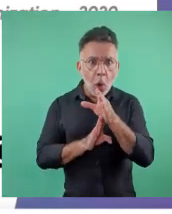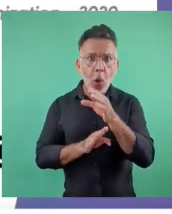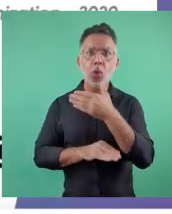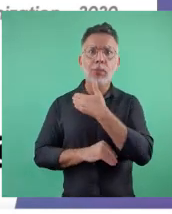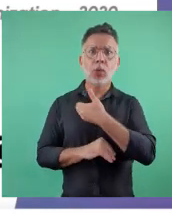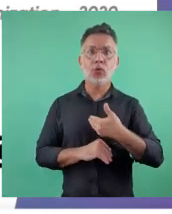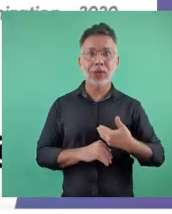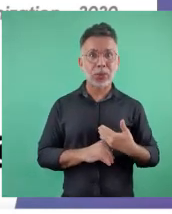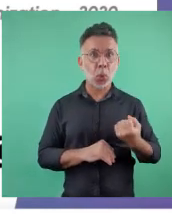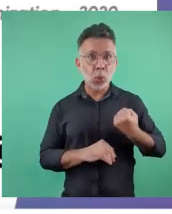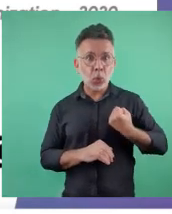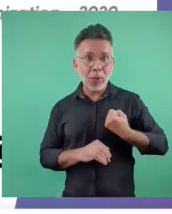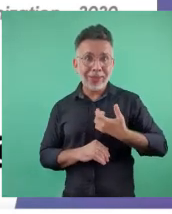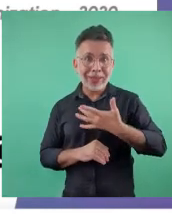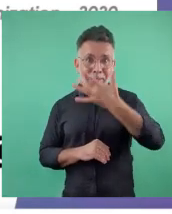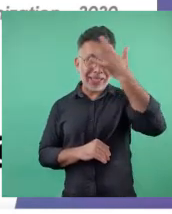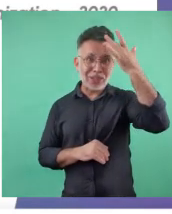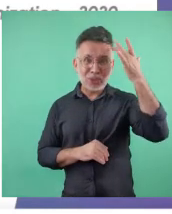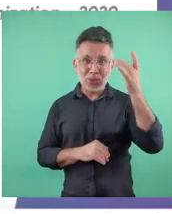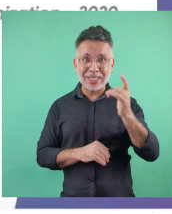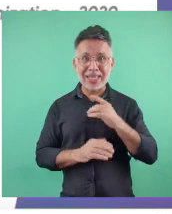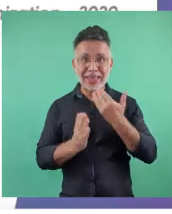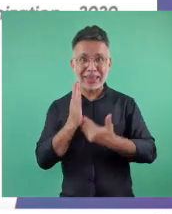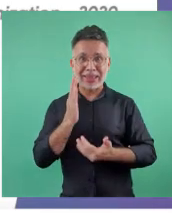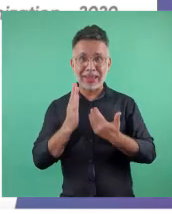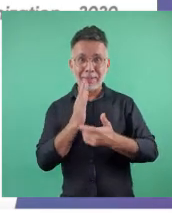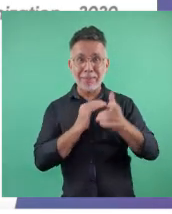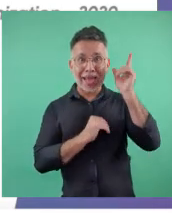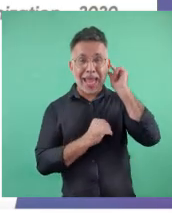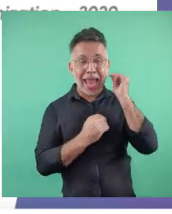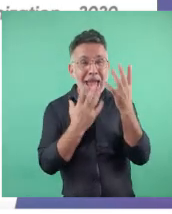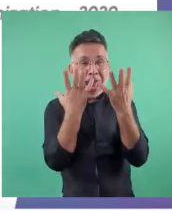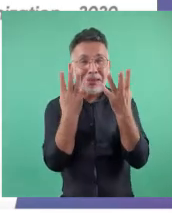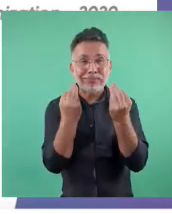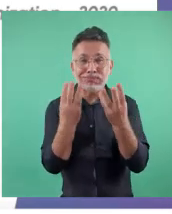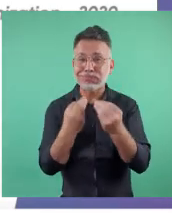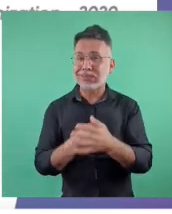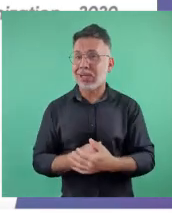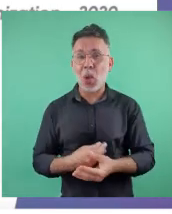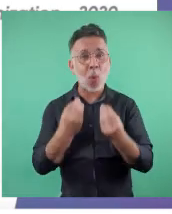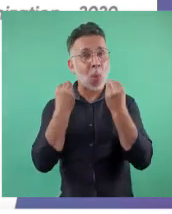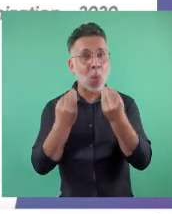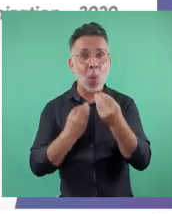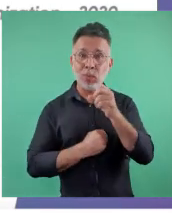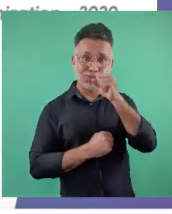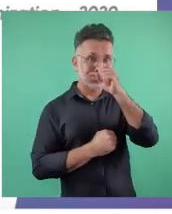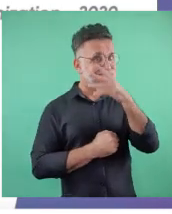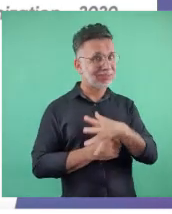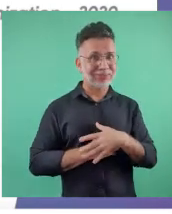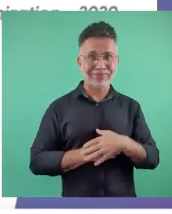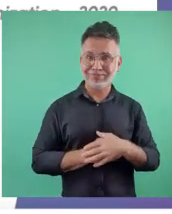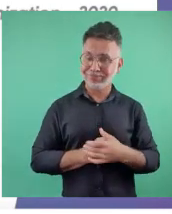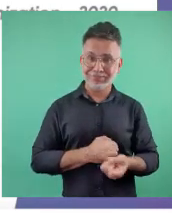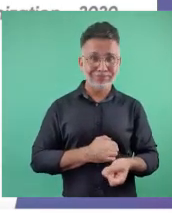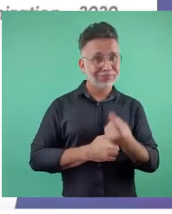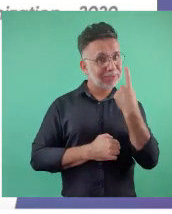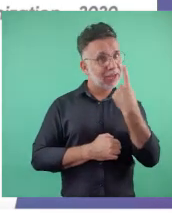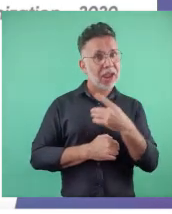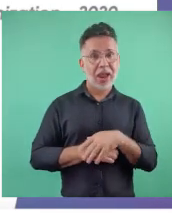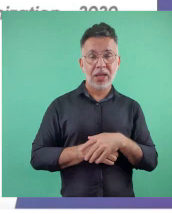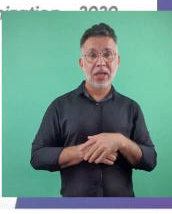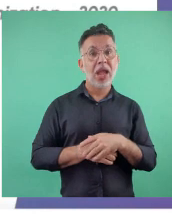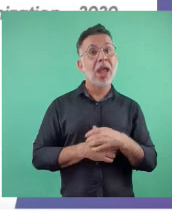recomendação diretamente para o governo. O número de pessoas de perda auditiva é inaceitável.